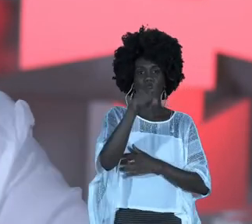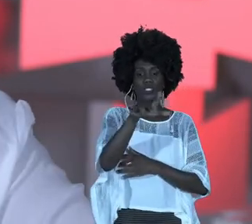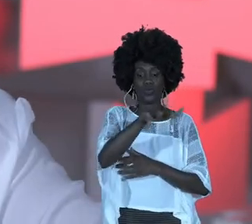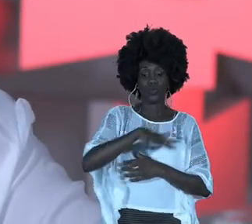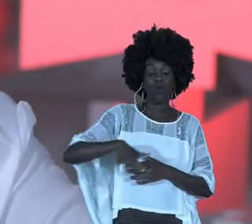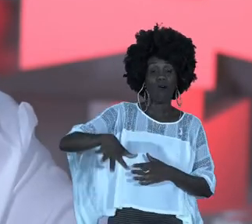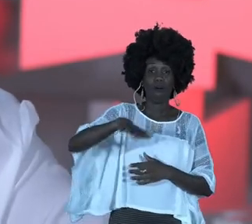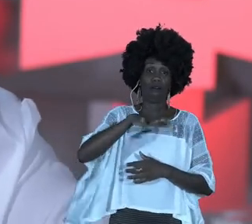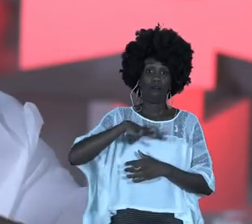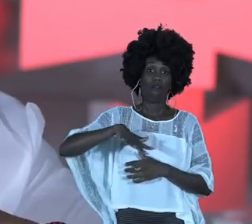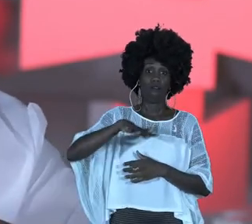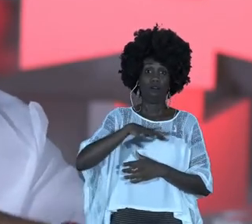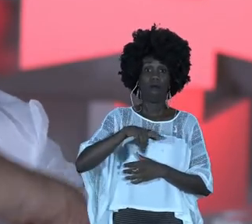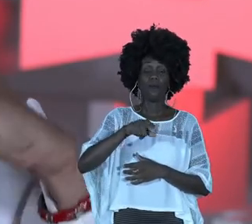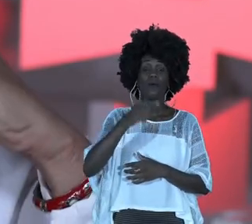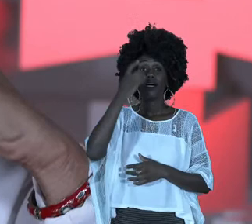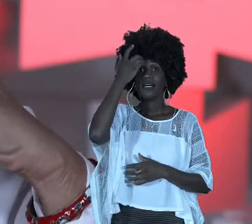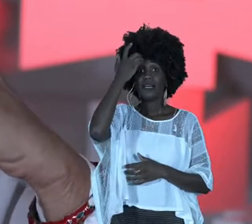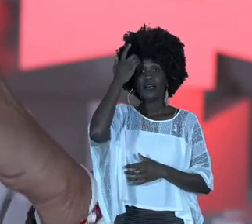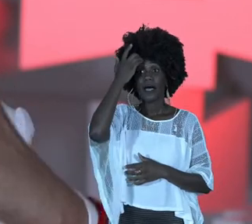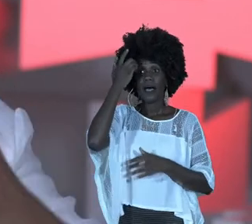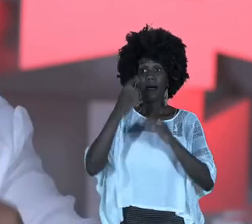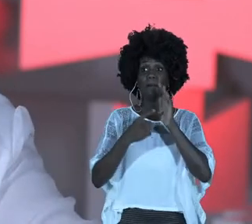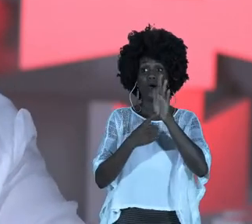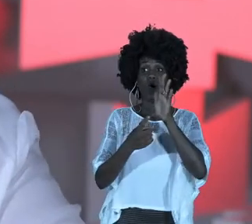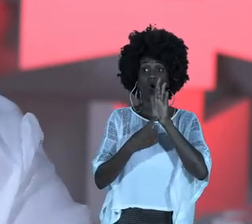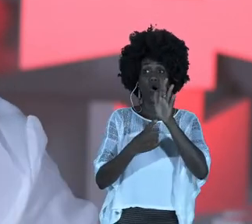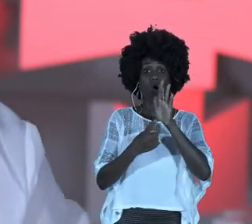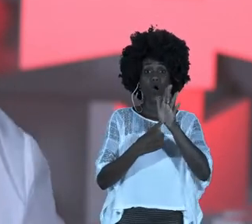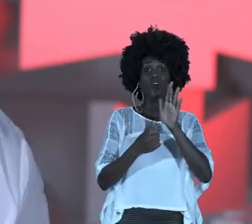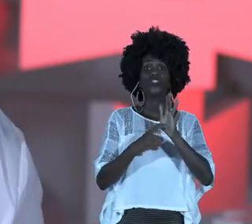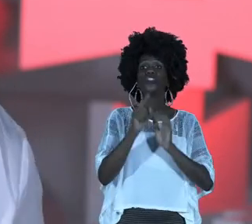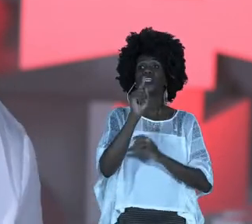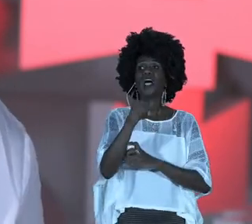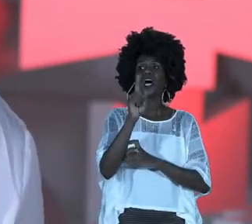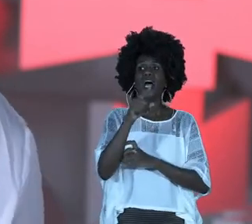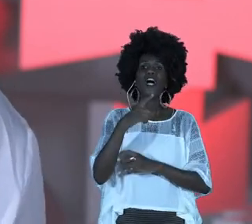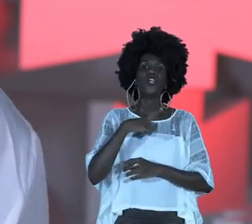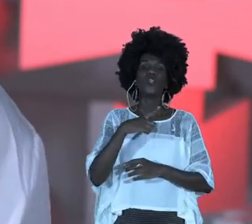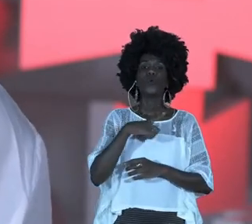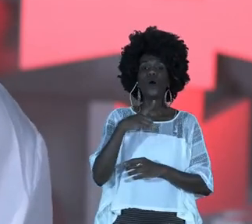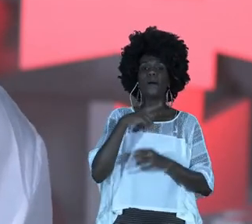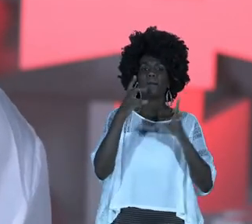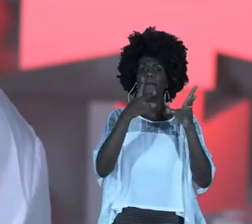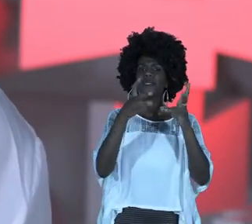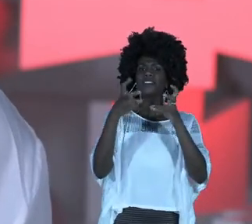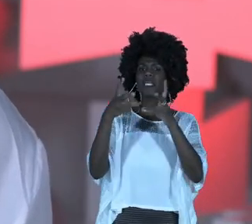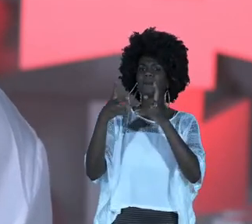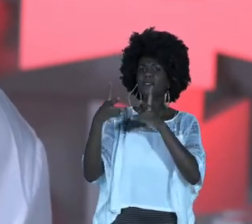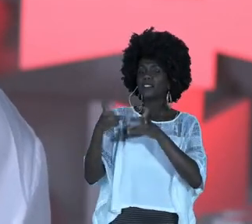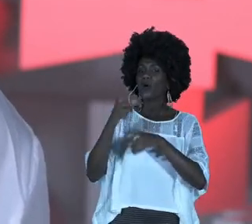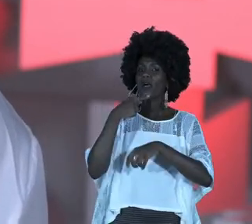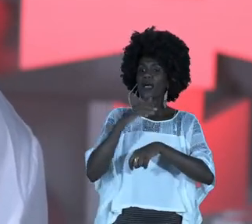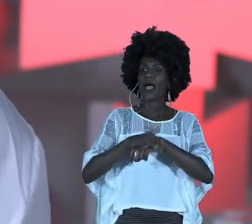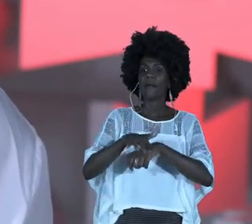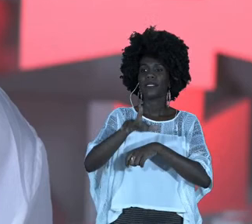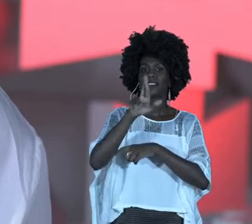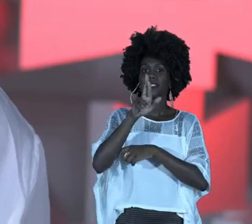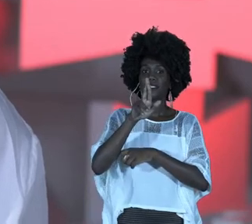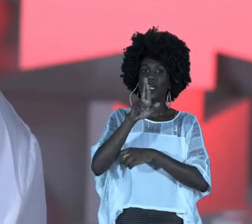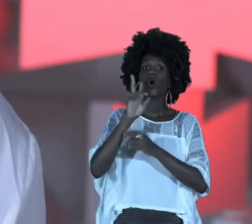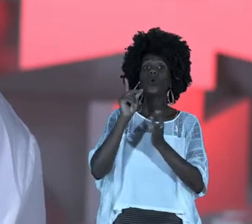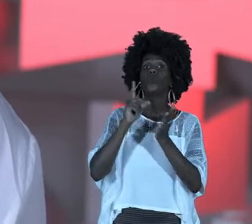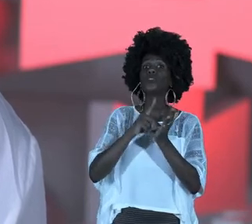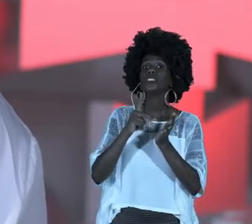campo, através da insinuação das linhas em perspectiva, como pela representação realista